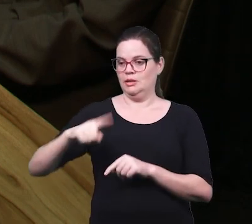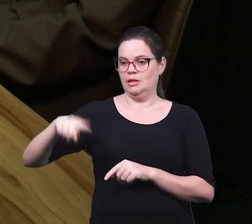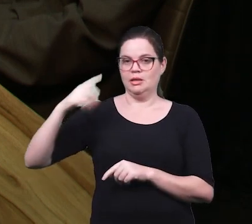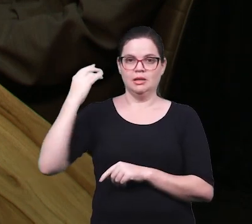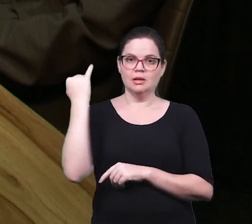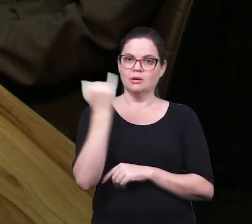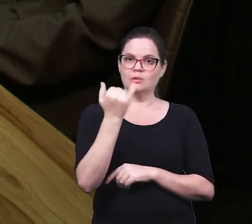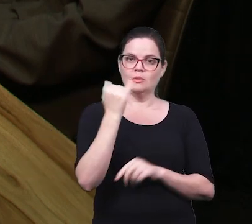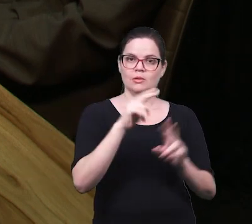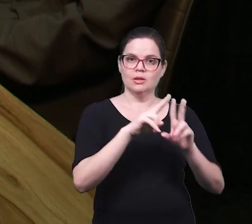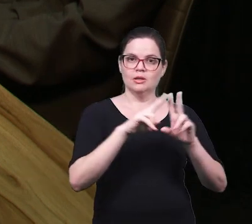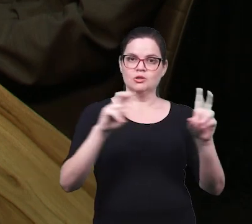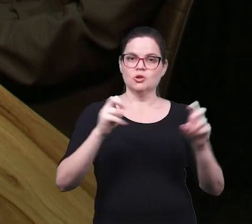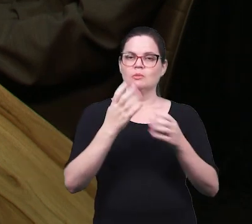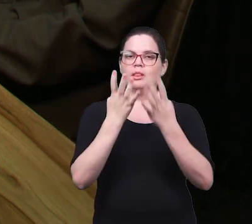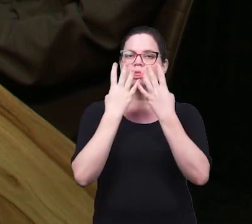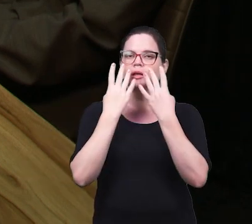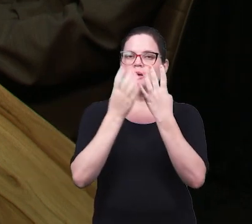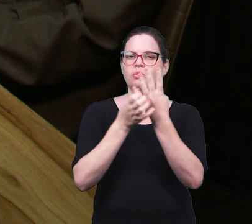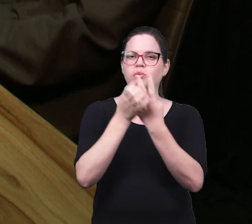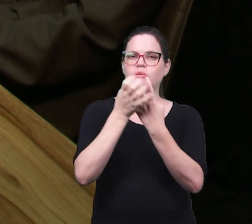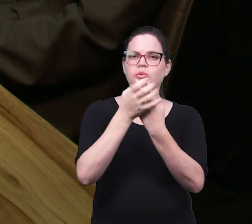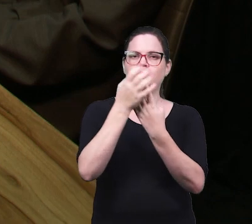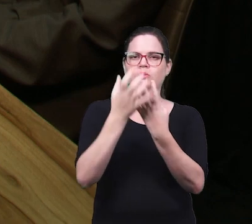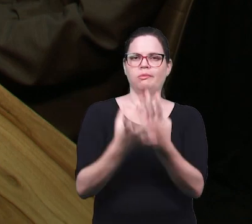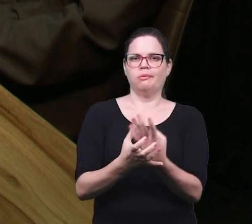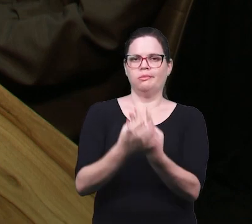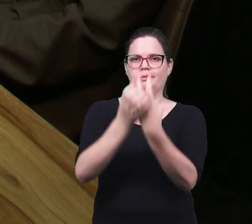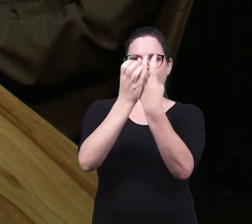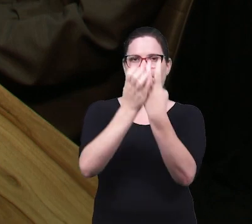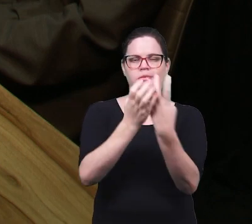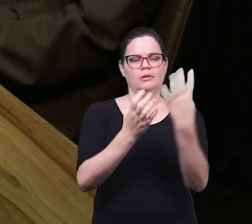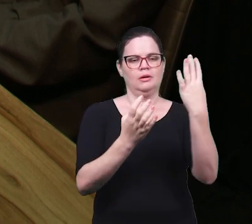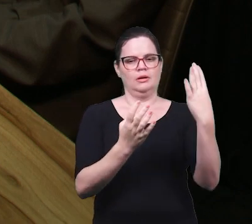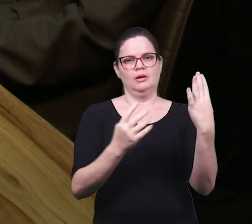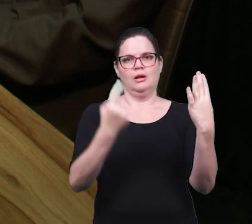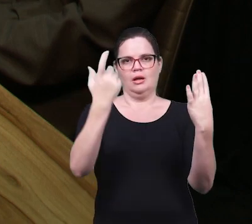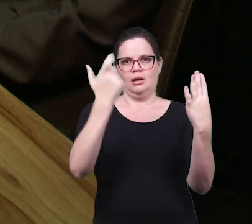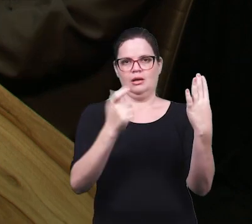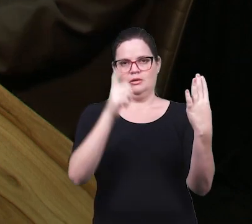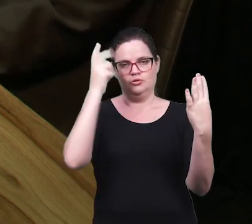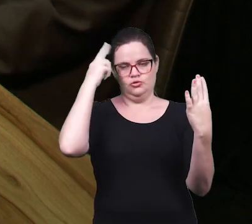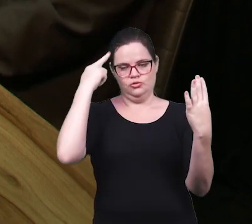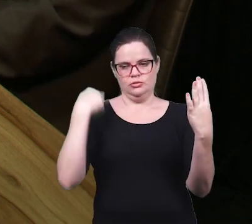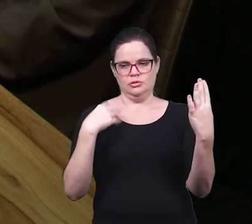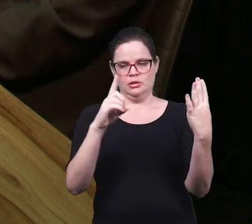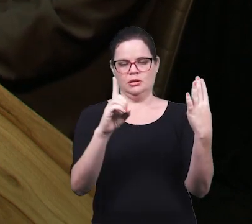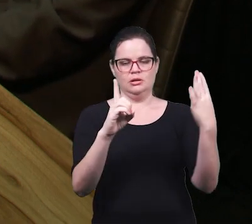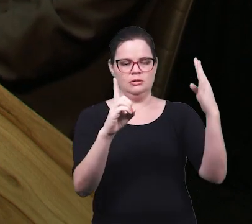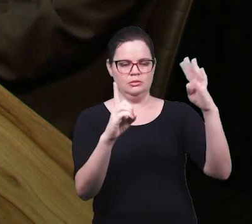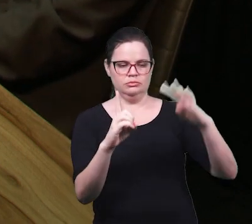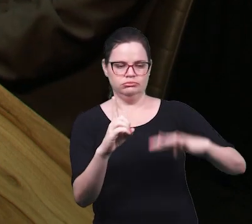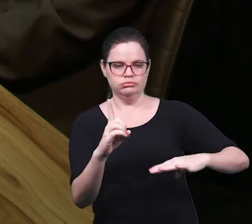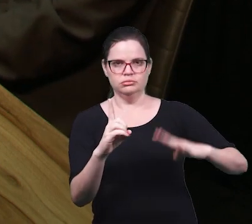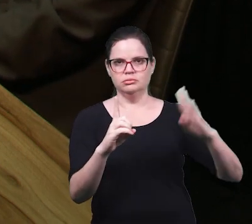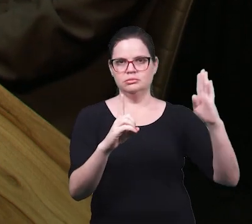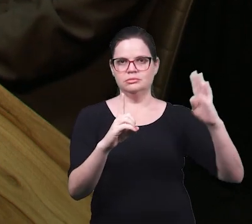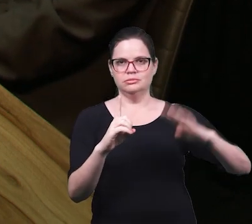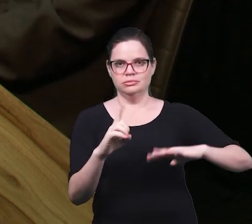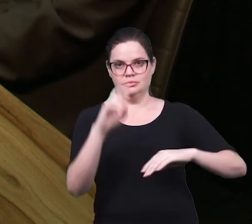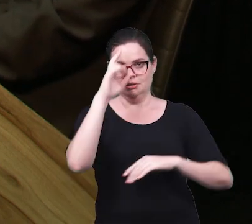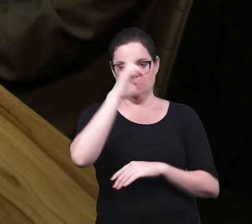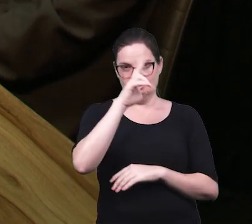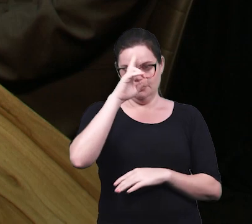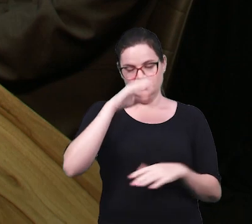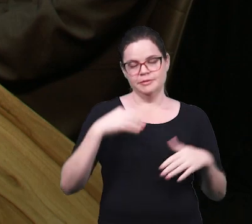para os irmãos, os feixes de trigo dos irmãos que se dobravam diante do feixe de trigo de José. Então,